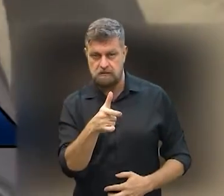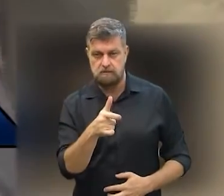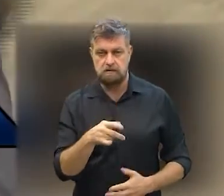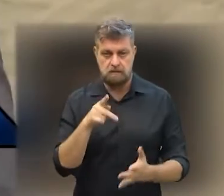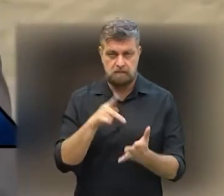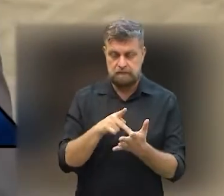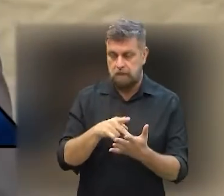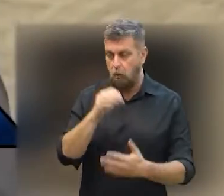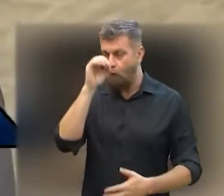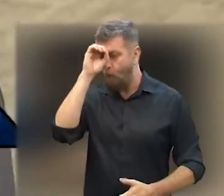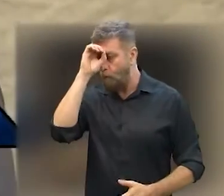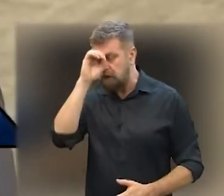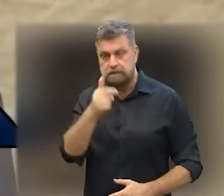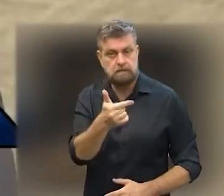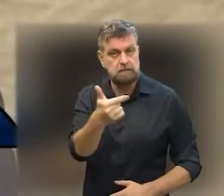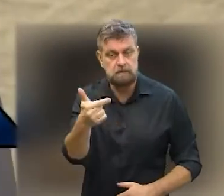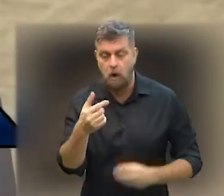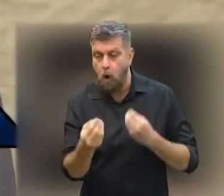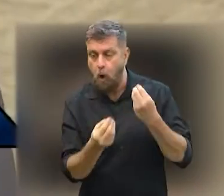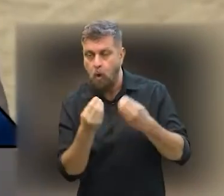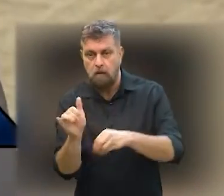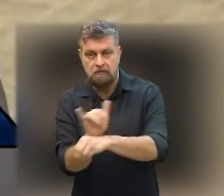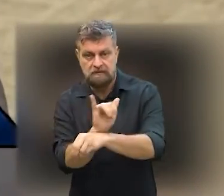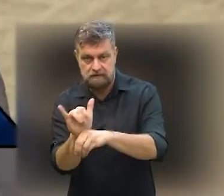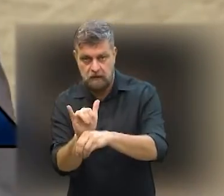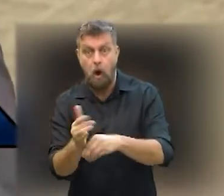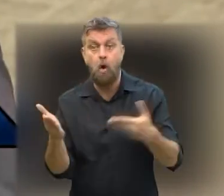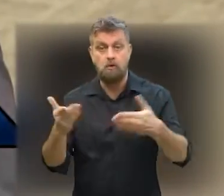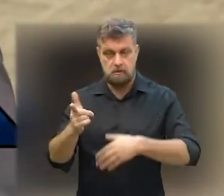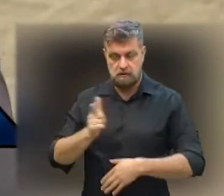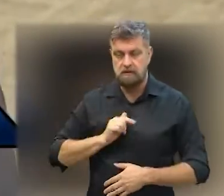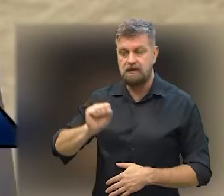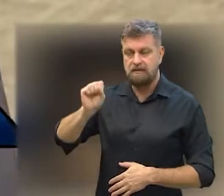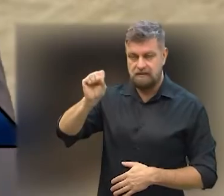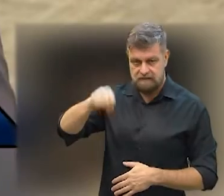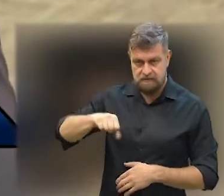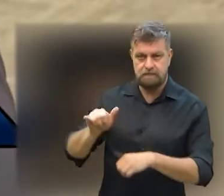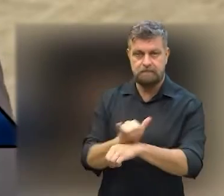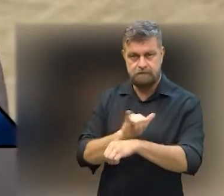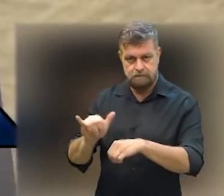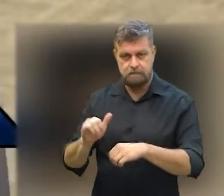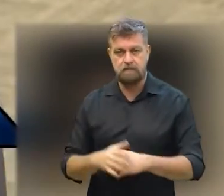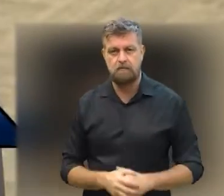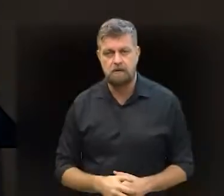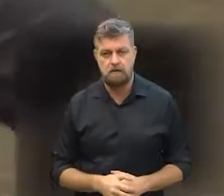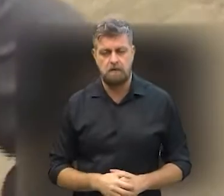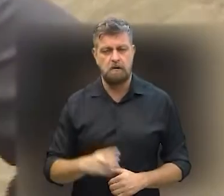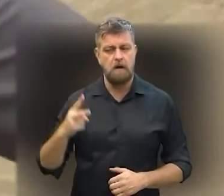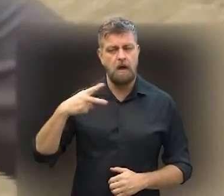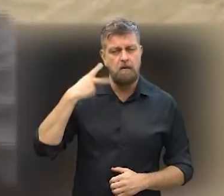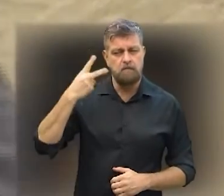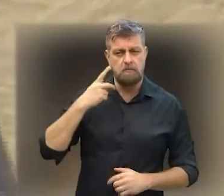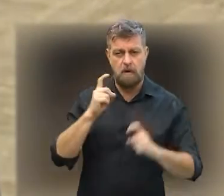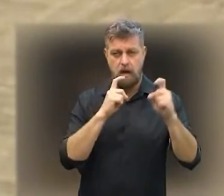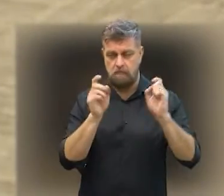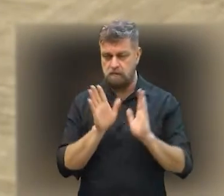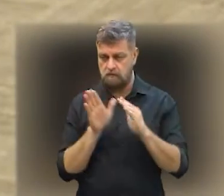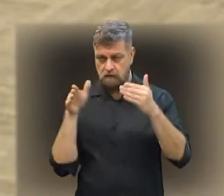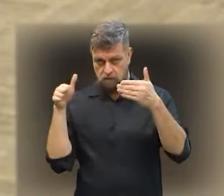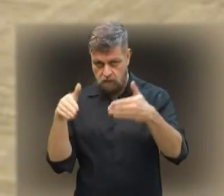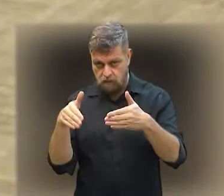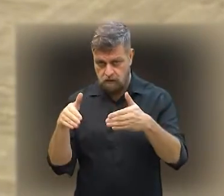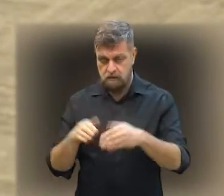que na verdade não sabia que existia a possibilidade, hoje existe uma alternativa que é essa. Vereador, essa reunião